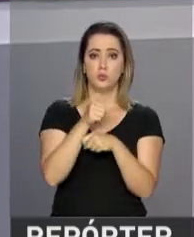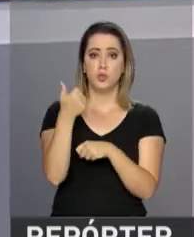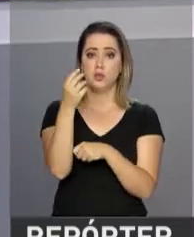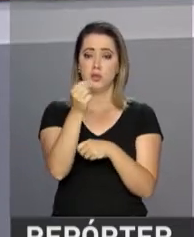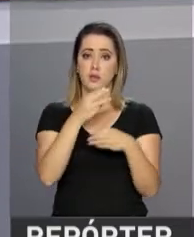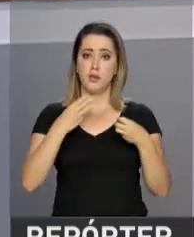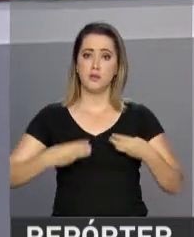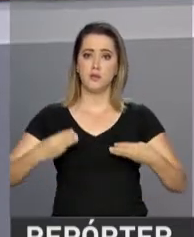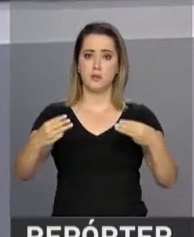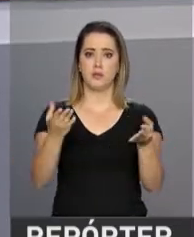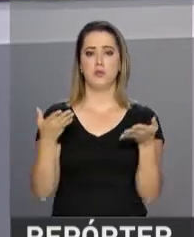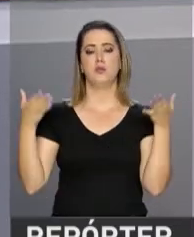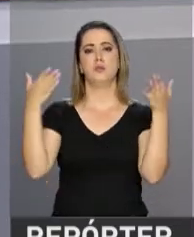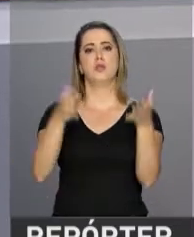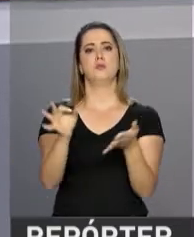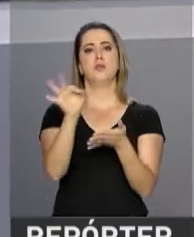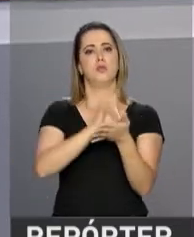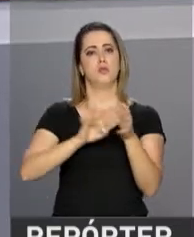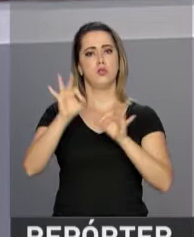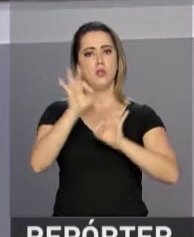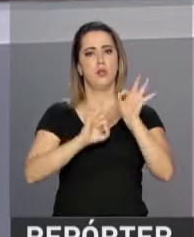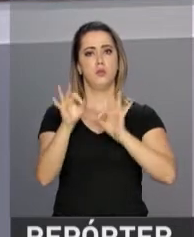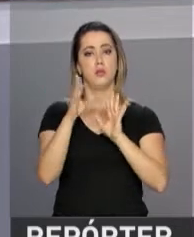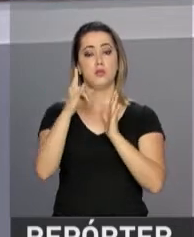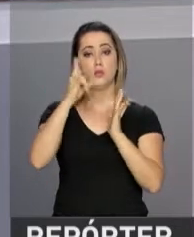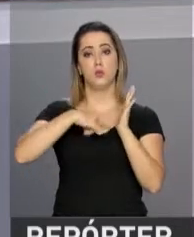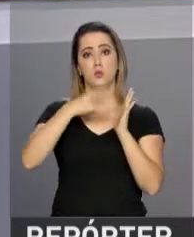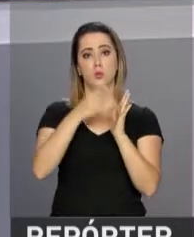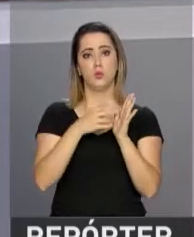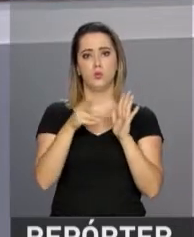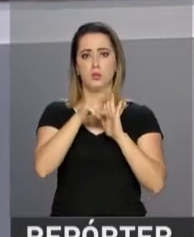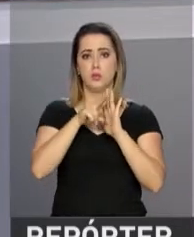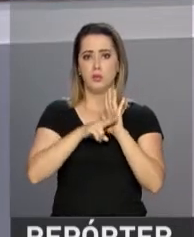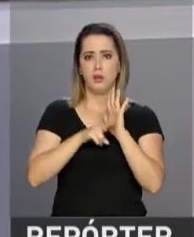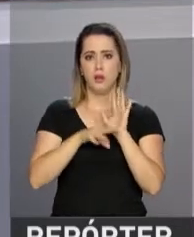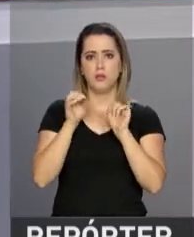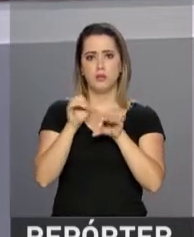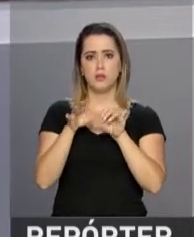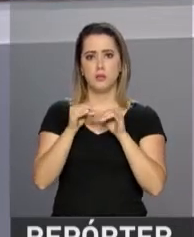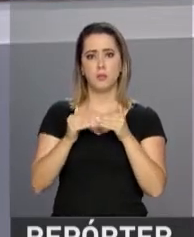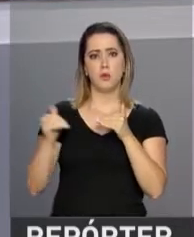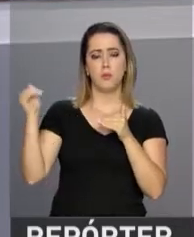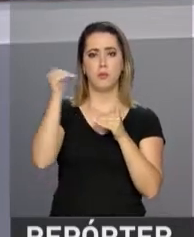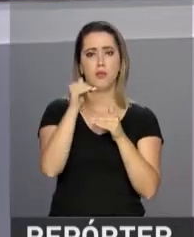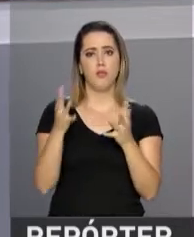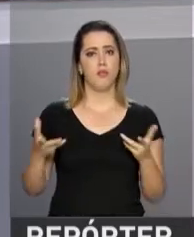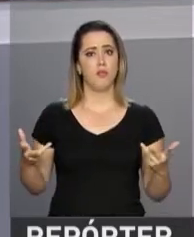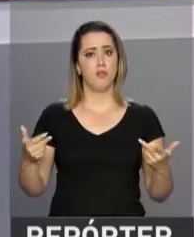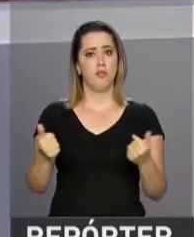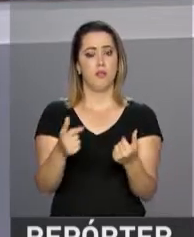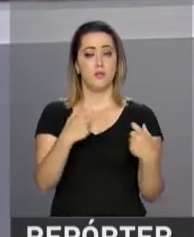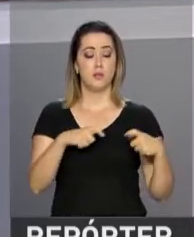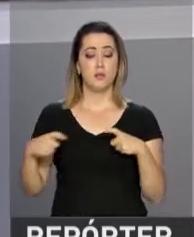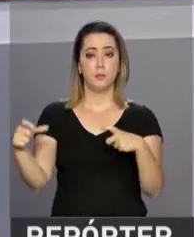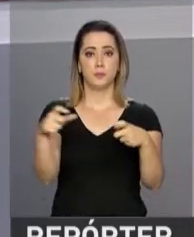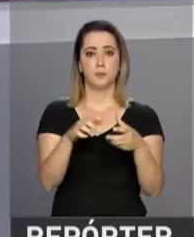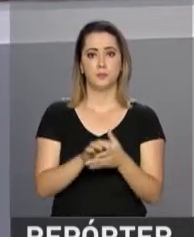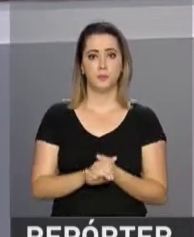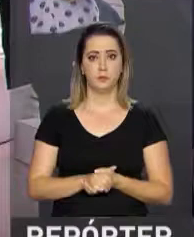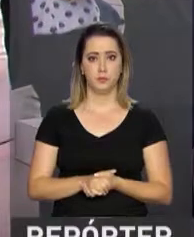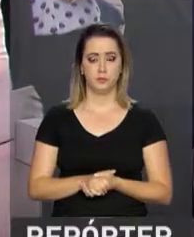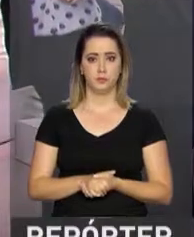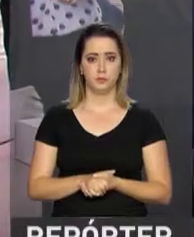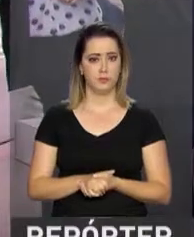ministérios participaram da elaboração do documento que contém regras e orientações para aumentar a eficiência nos terminais